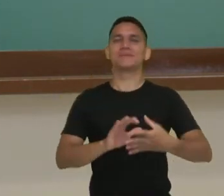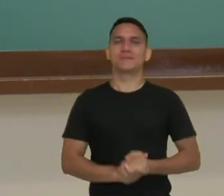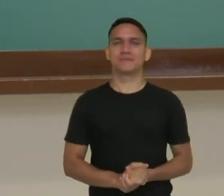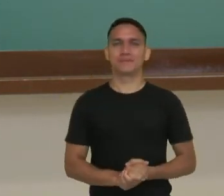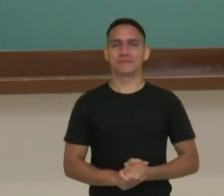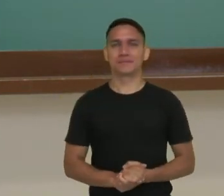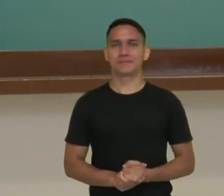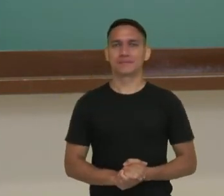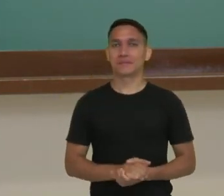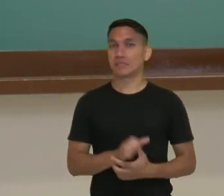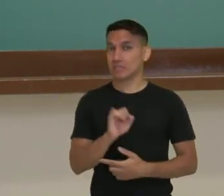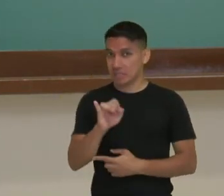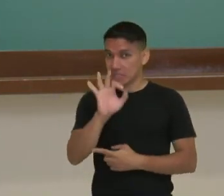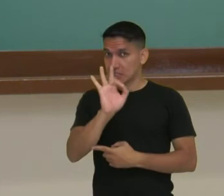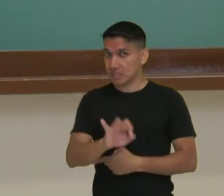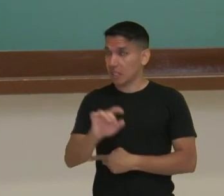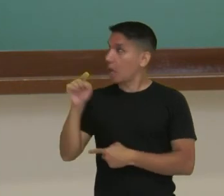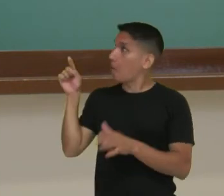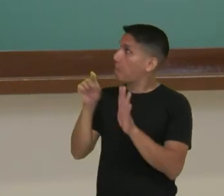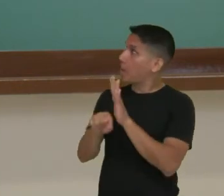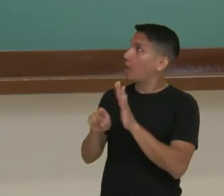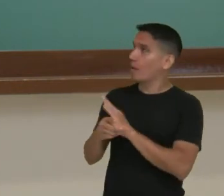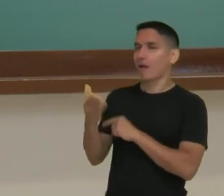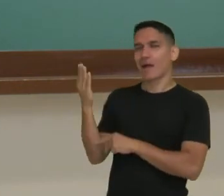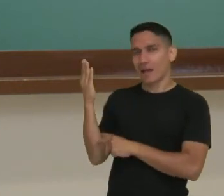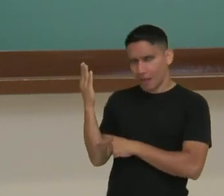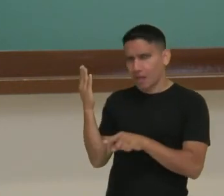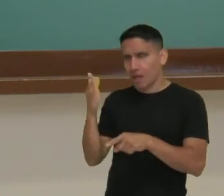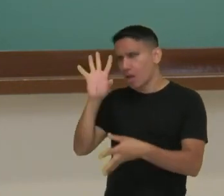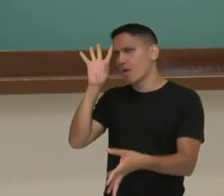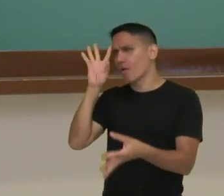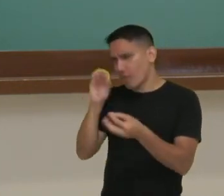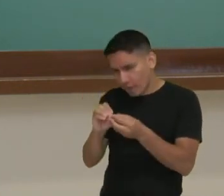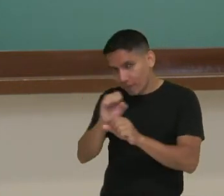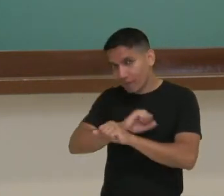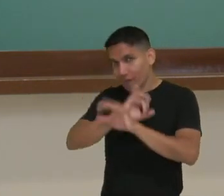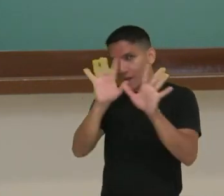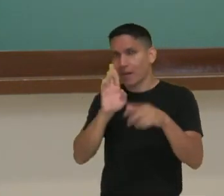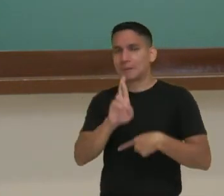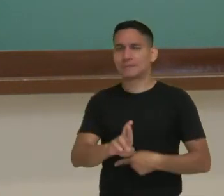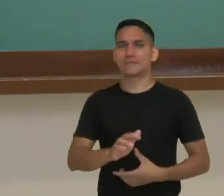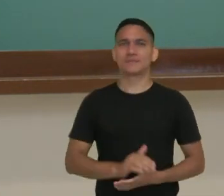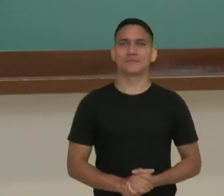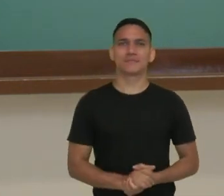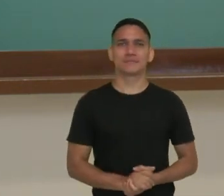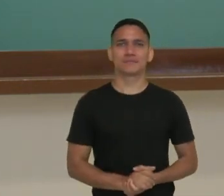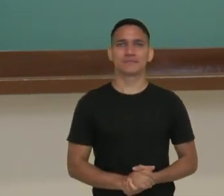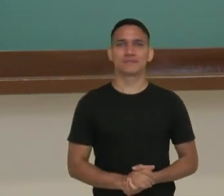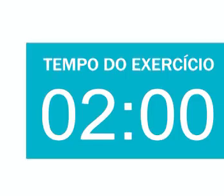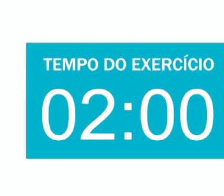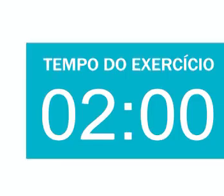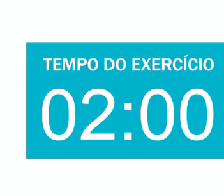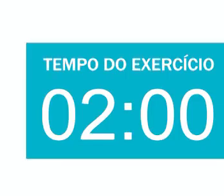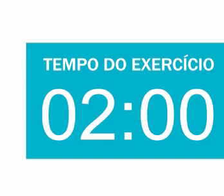retorna para ver se a pergunta vocês conseguiram alcançar a resposta corretamente.